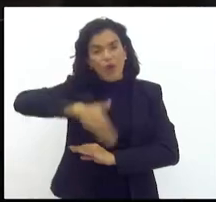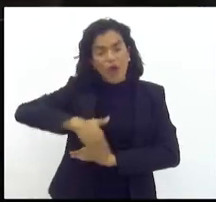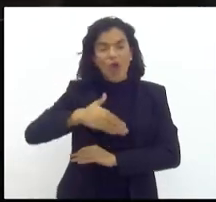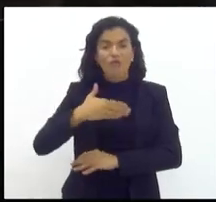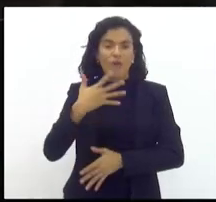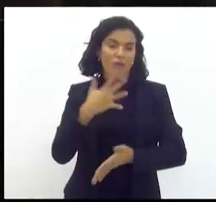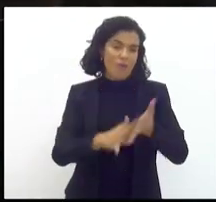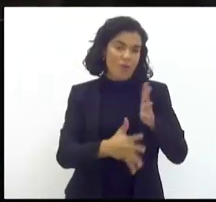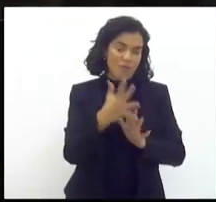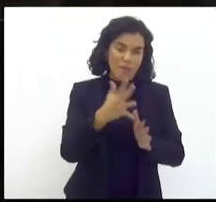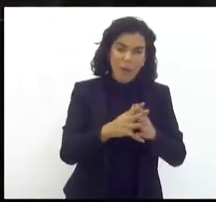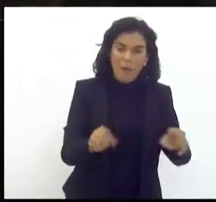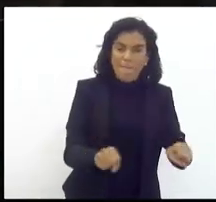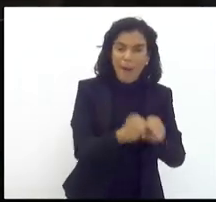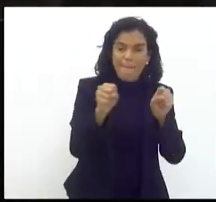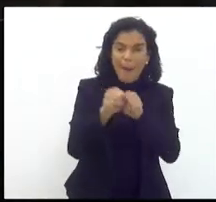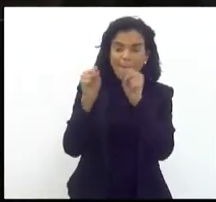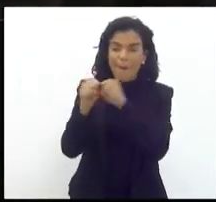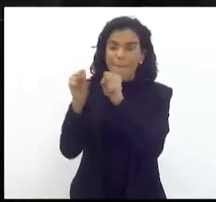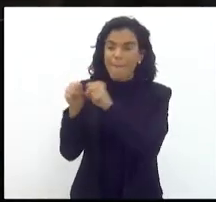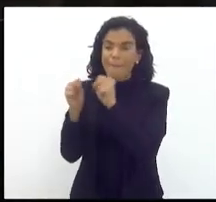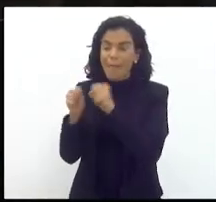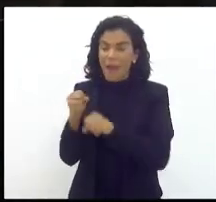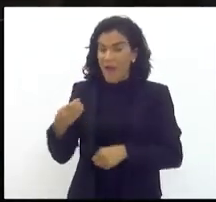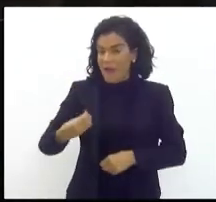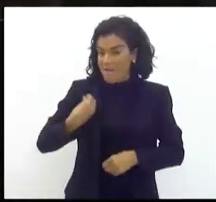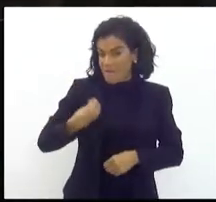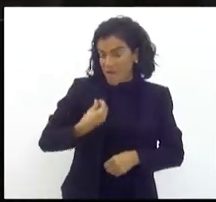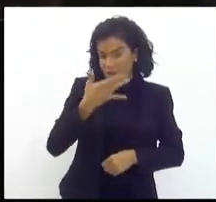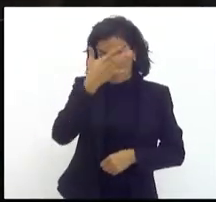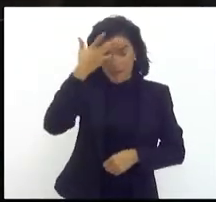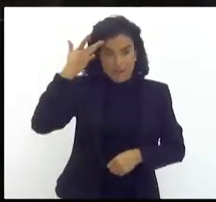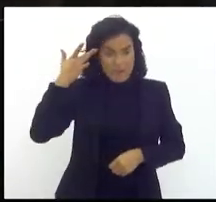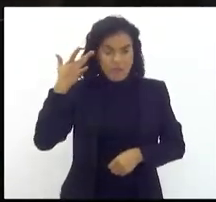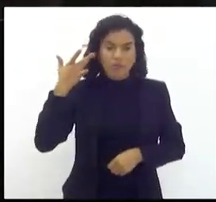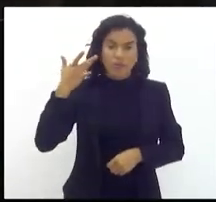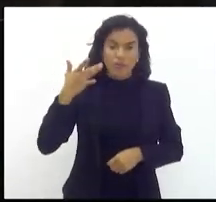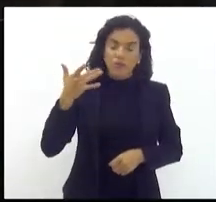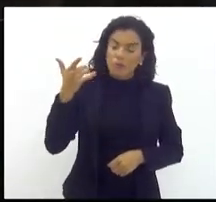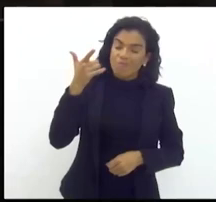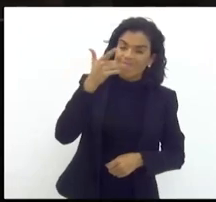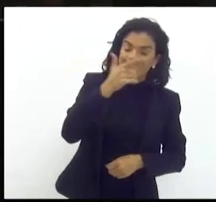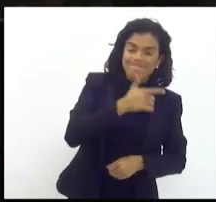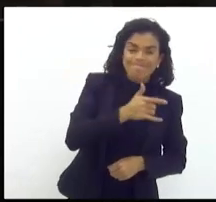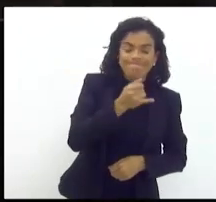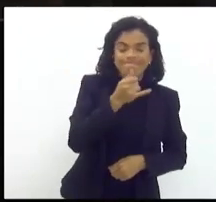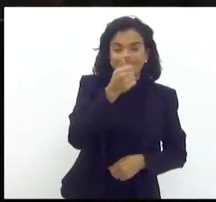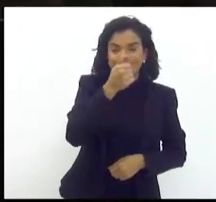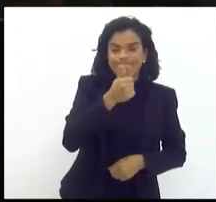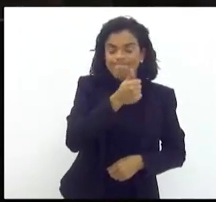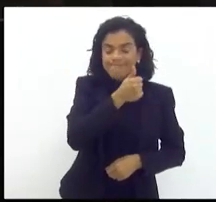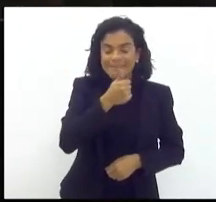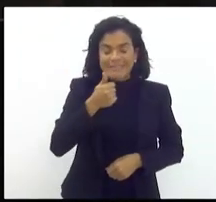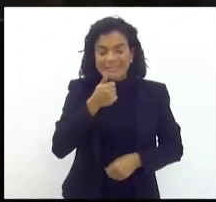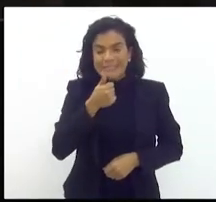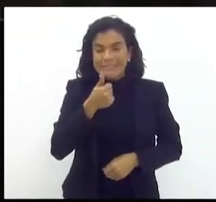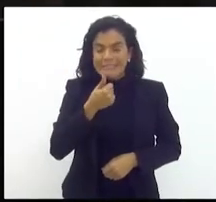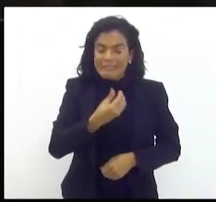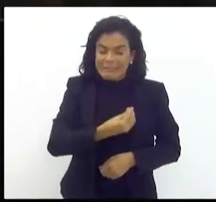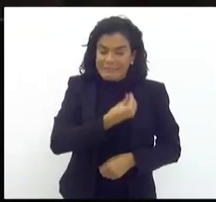vida das pessoas que cotidianamente sobrevivem a uma lógica